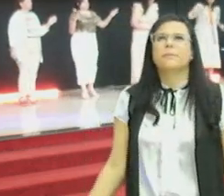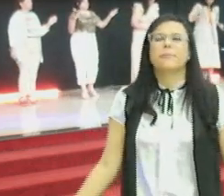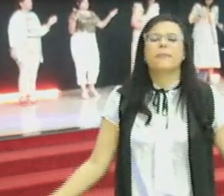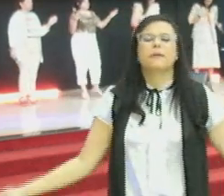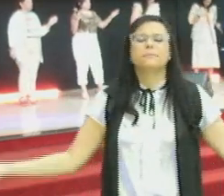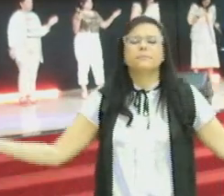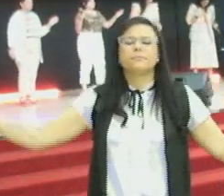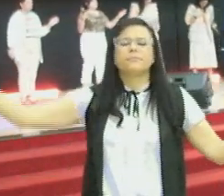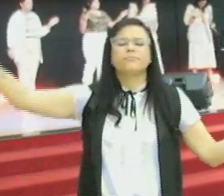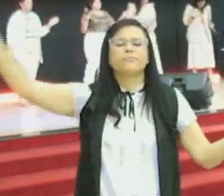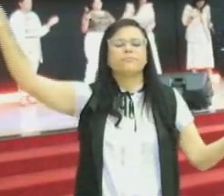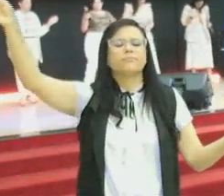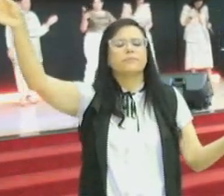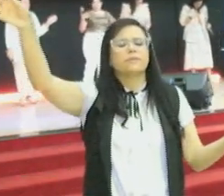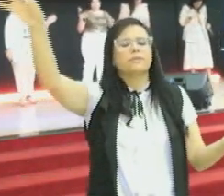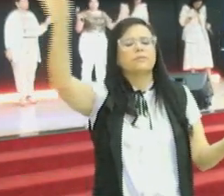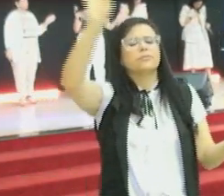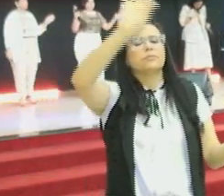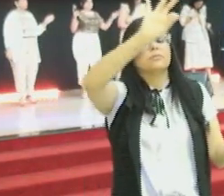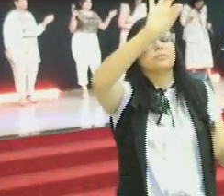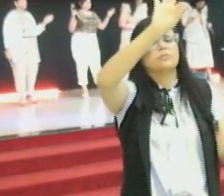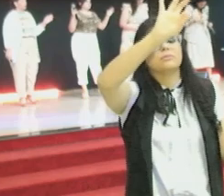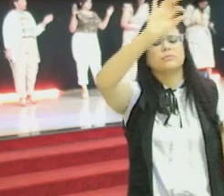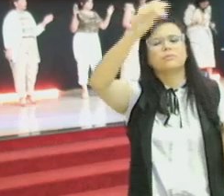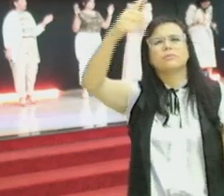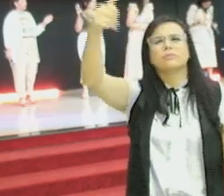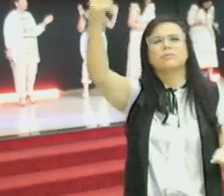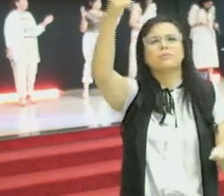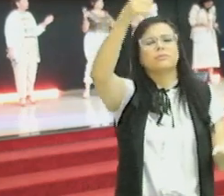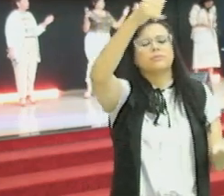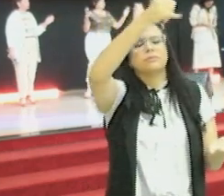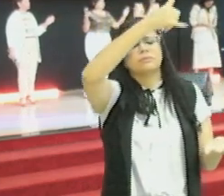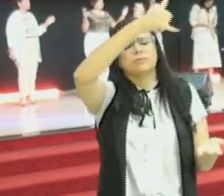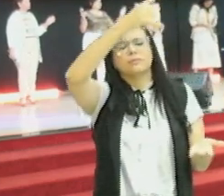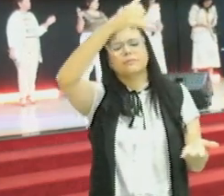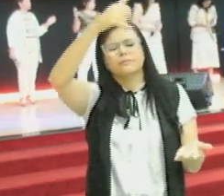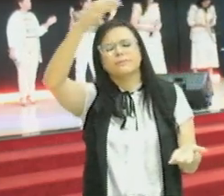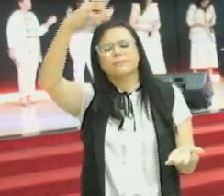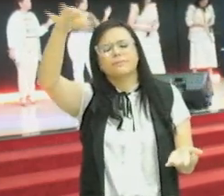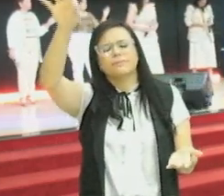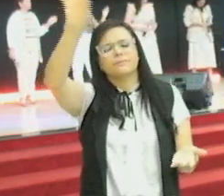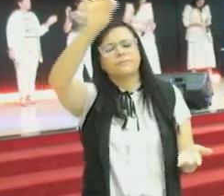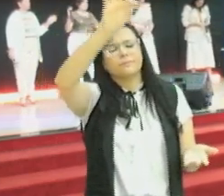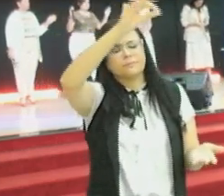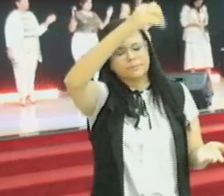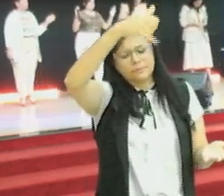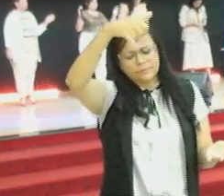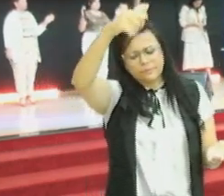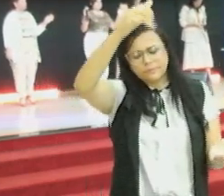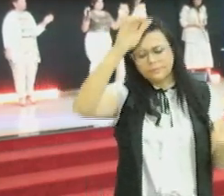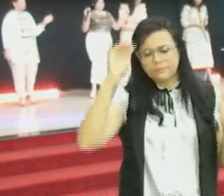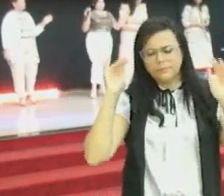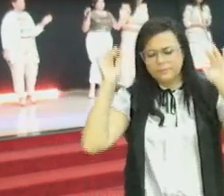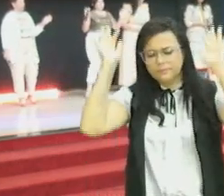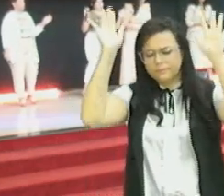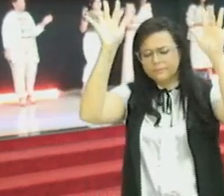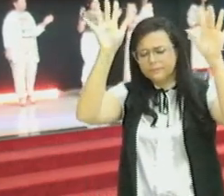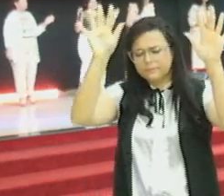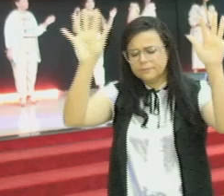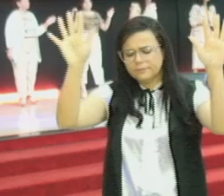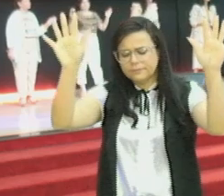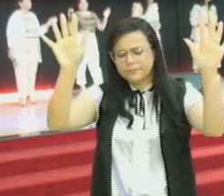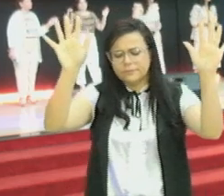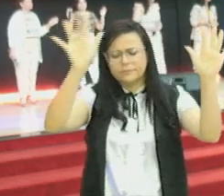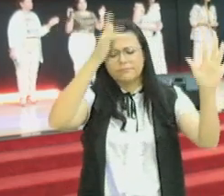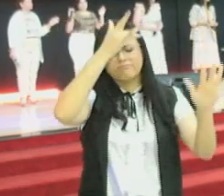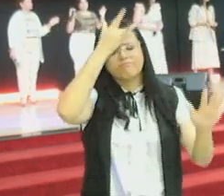Senhor. Passa o bálsamo do teu Espírito. Senhor, dê graça para esta pessoa.